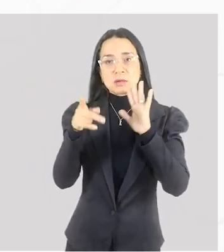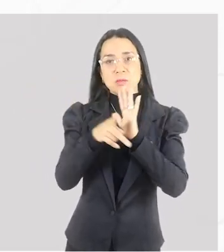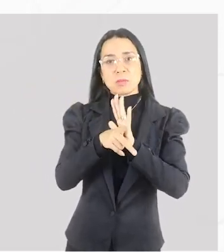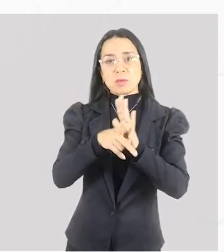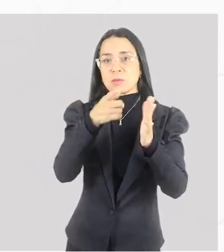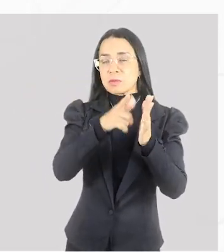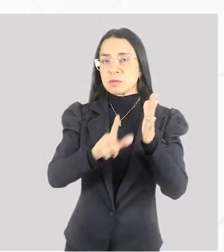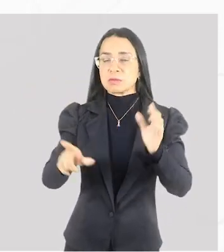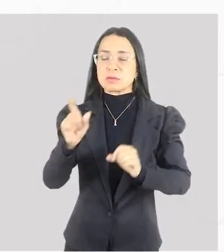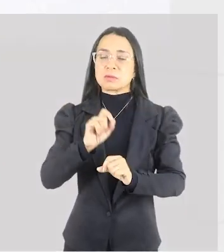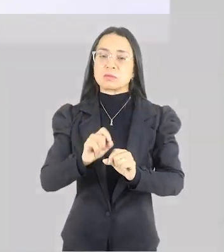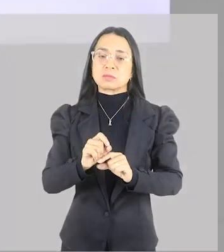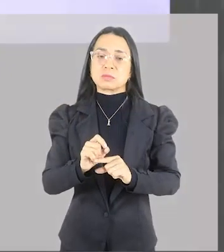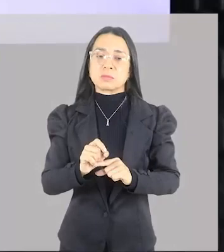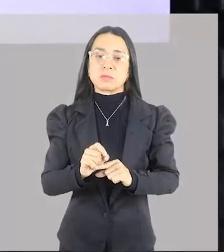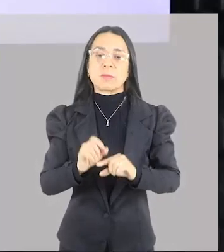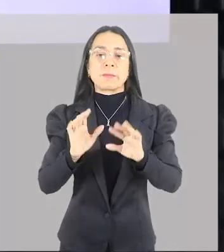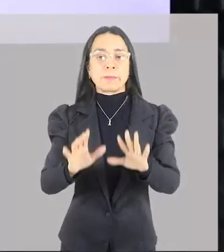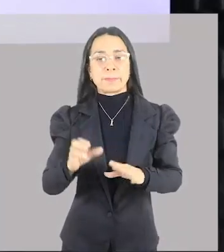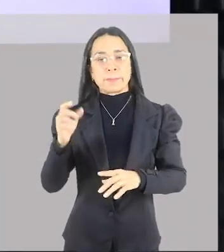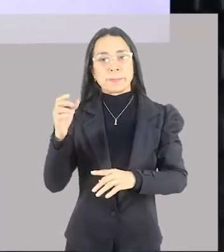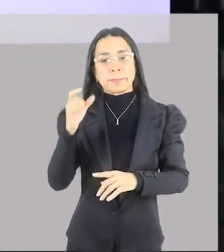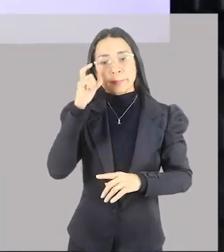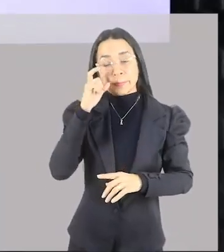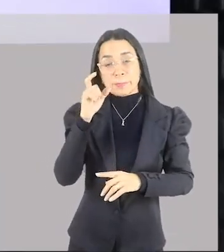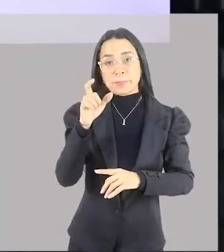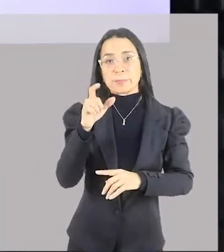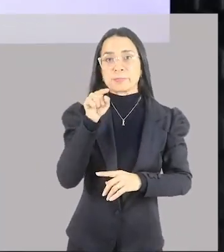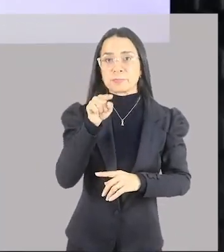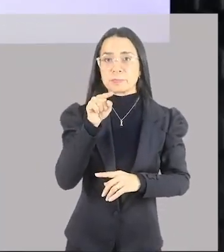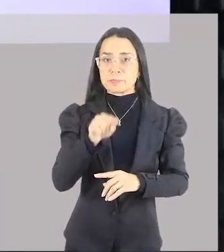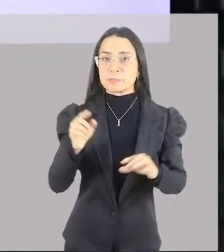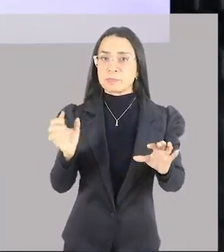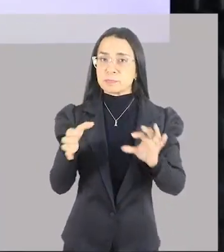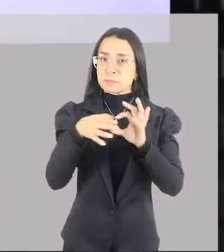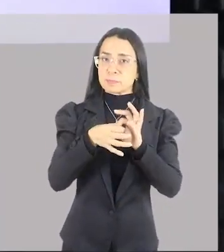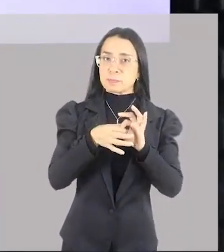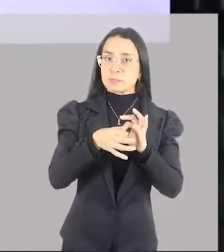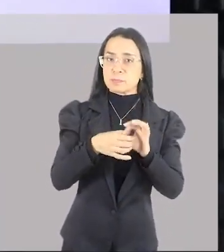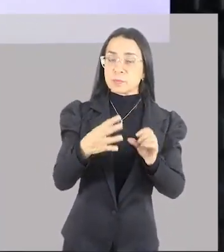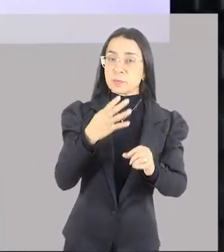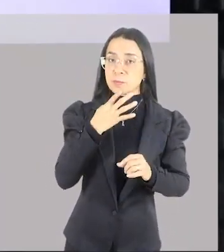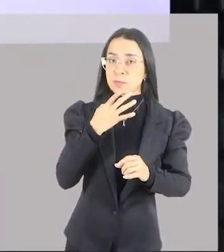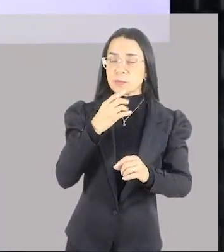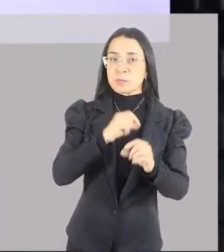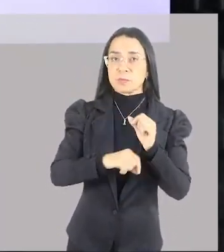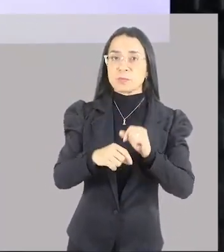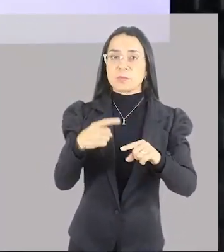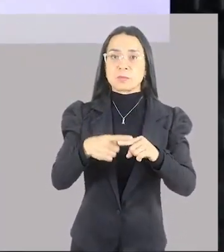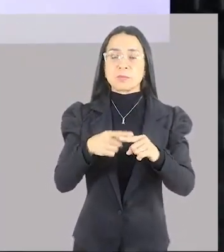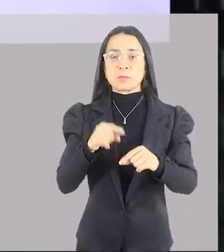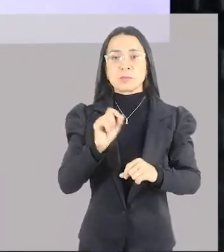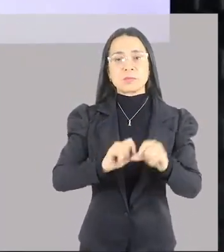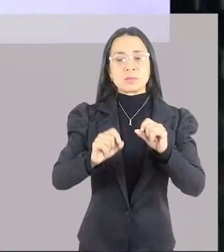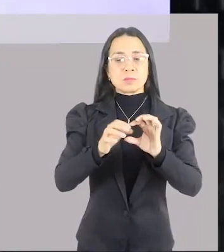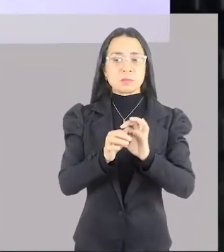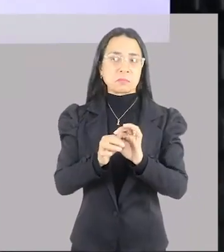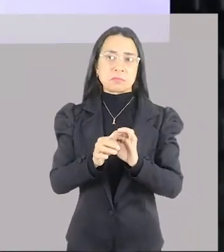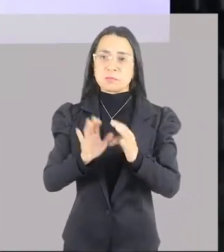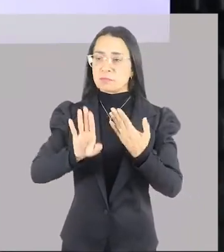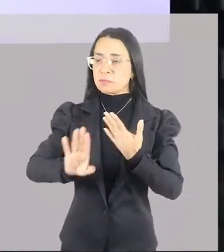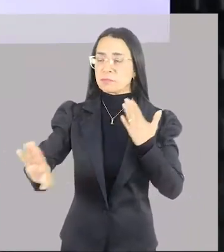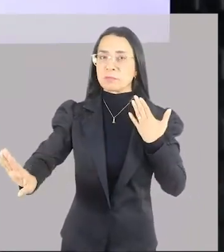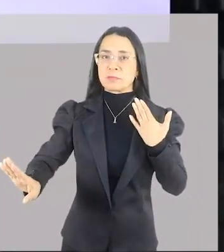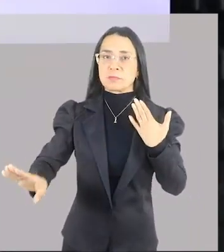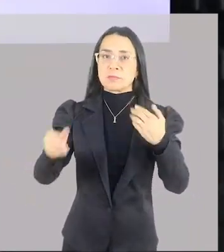de literatura em si. Mas é interessante que você associe, que você reconheça, até porque isso não está dissociado.